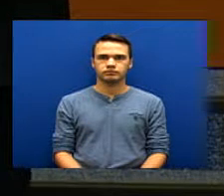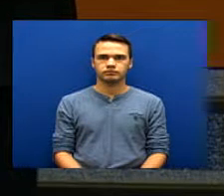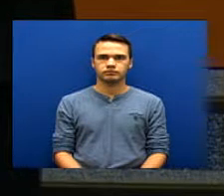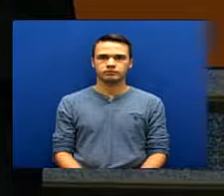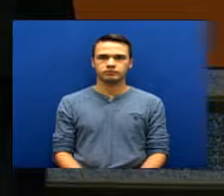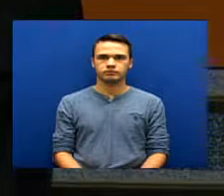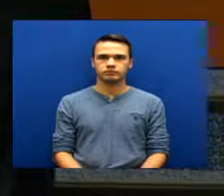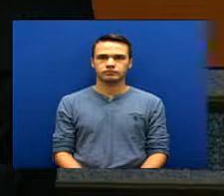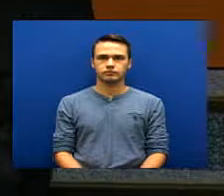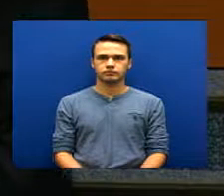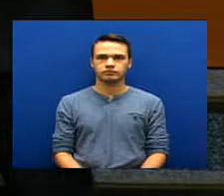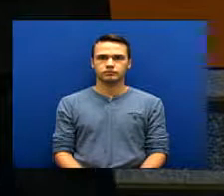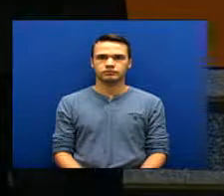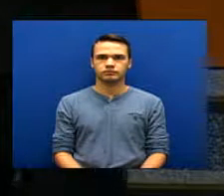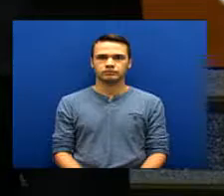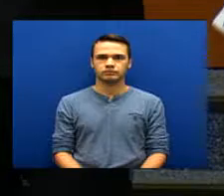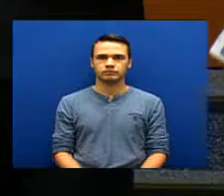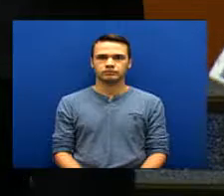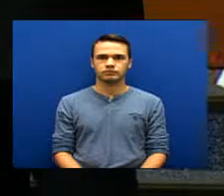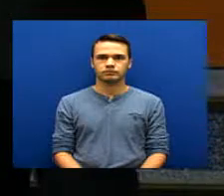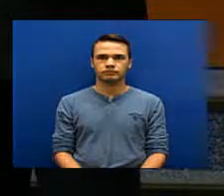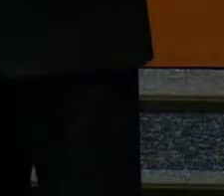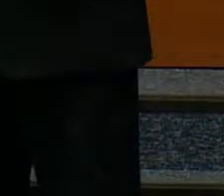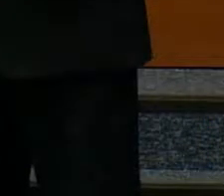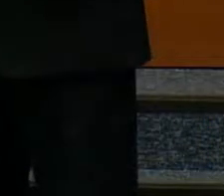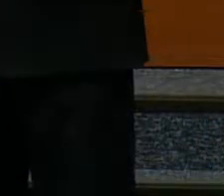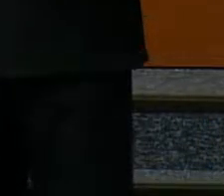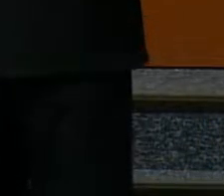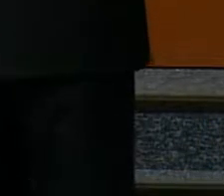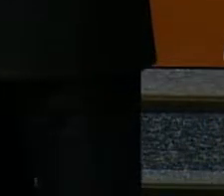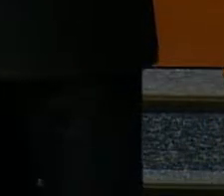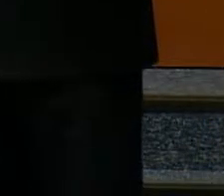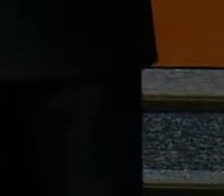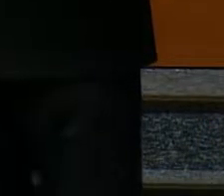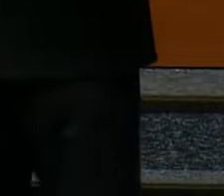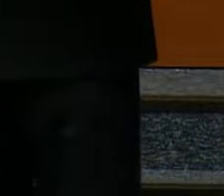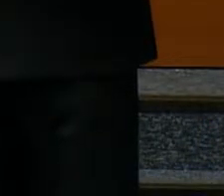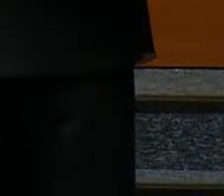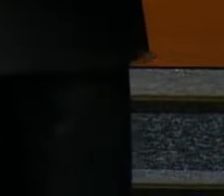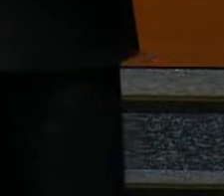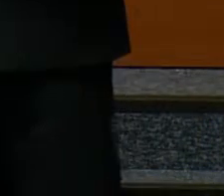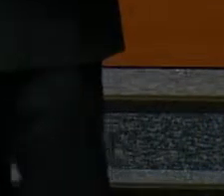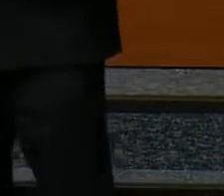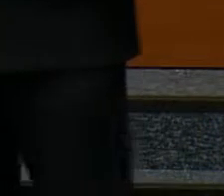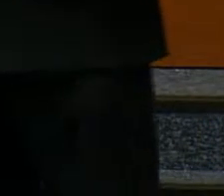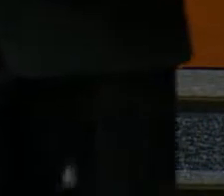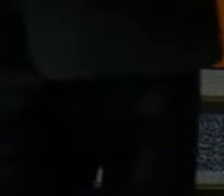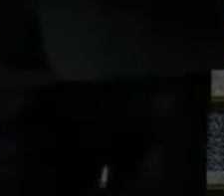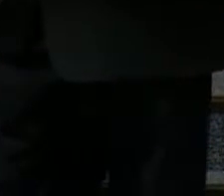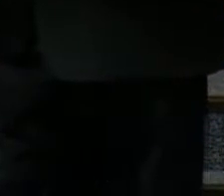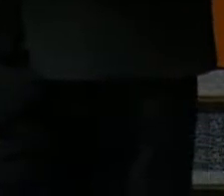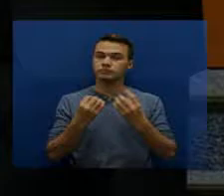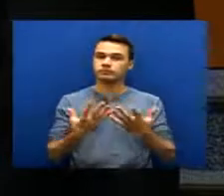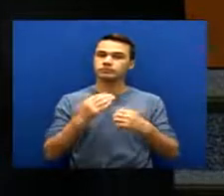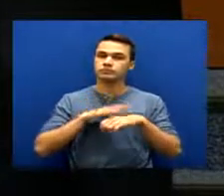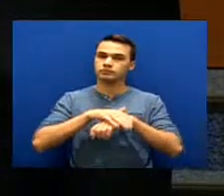foi para Israel fazer um curso lá especial, não foi, Silvia? Ficou lá uns 15 dias, não foi? Ficou mais de 15